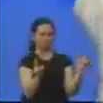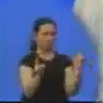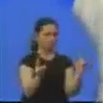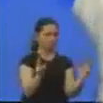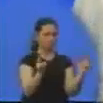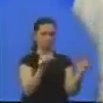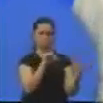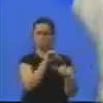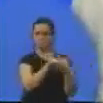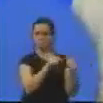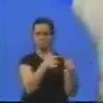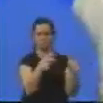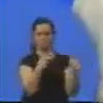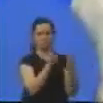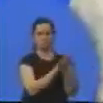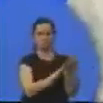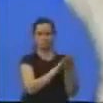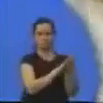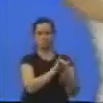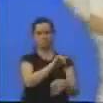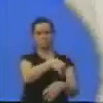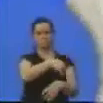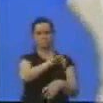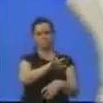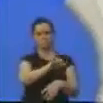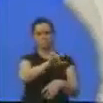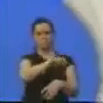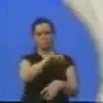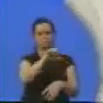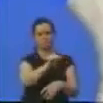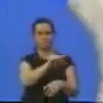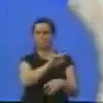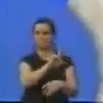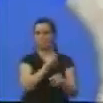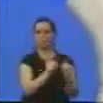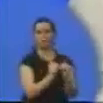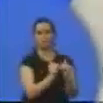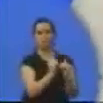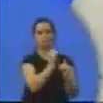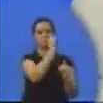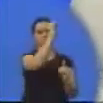não tenho ponto de inflexão. A minha função é só crescente.